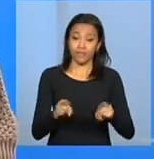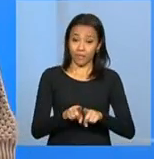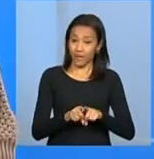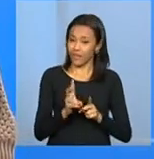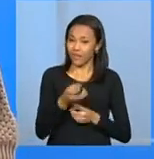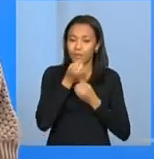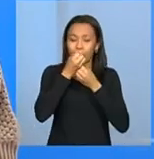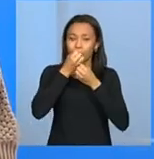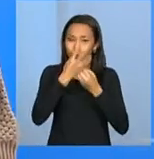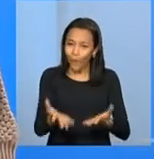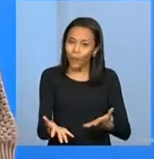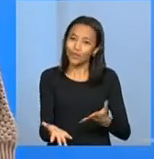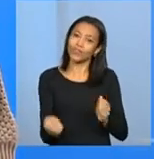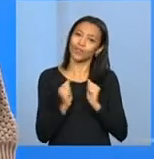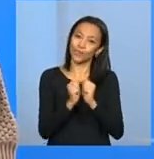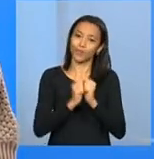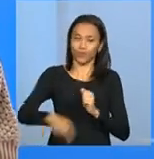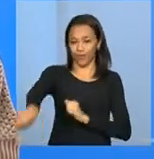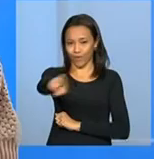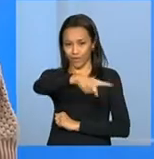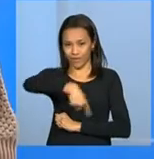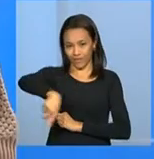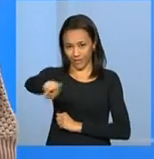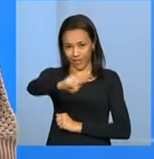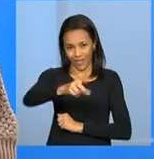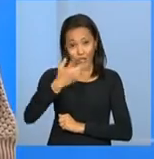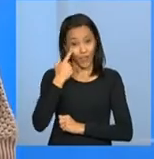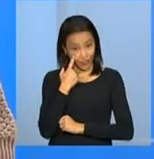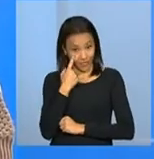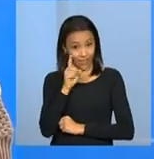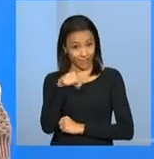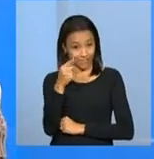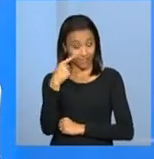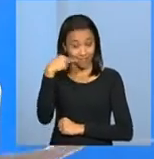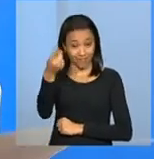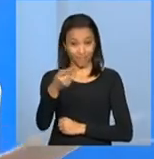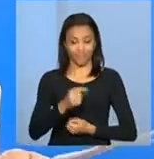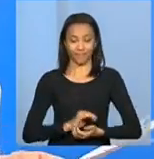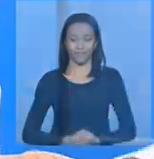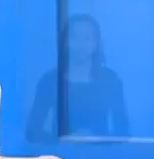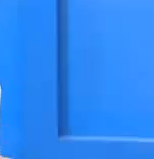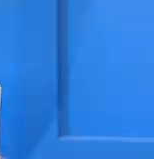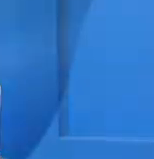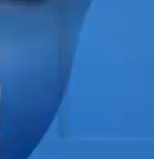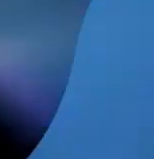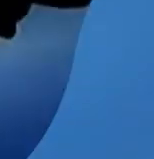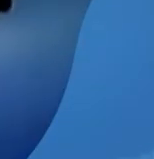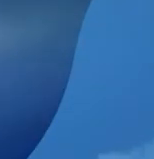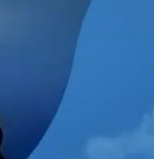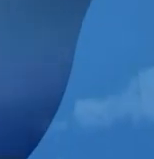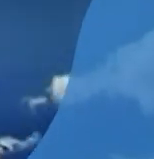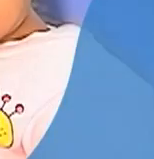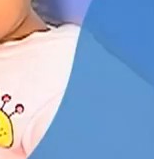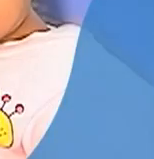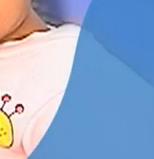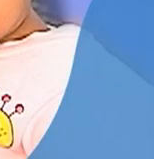sempre muito bom estar com você. A gente se vê. Até mais.